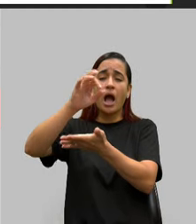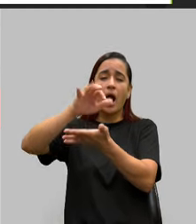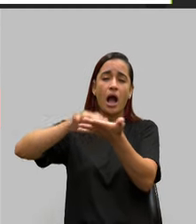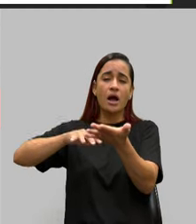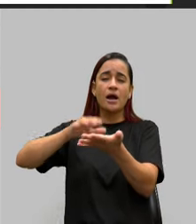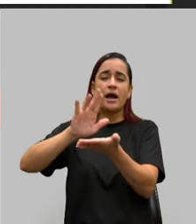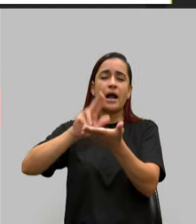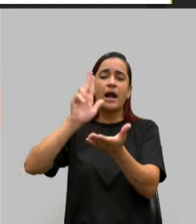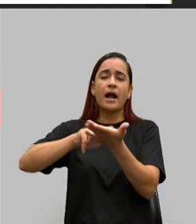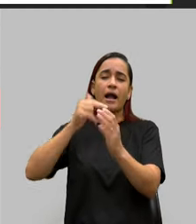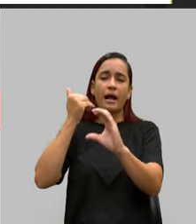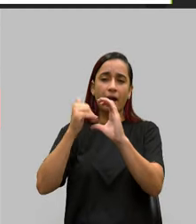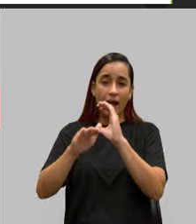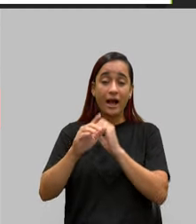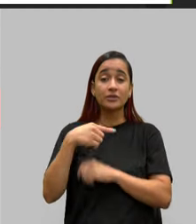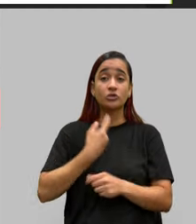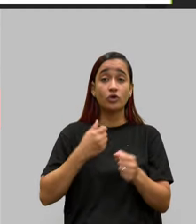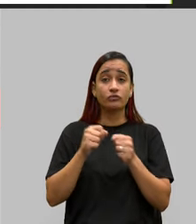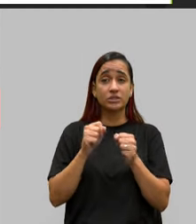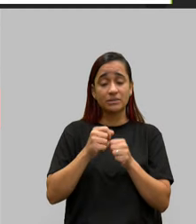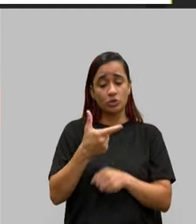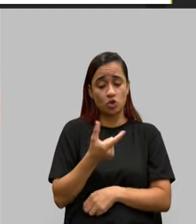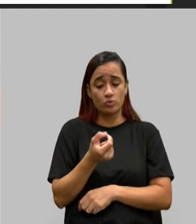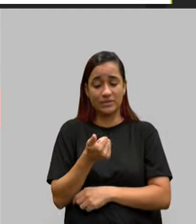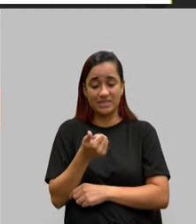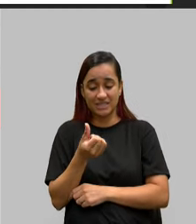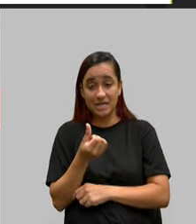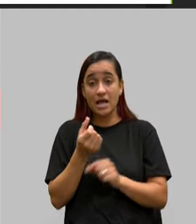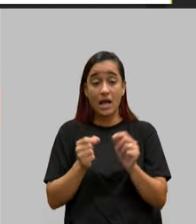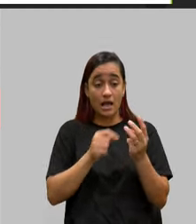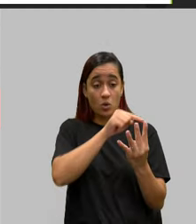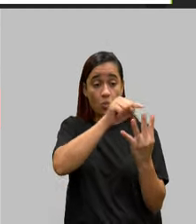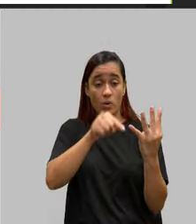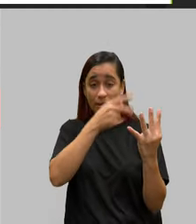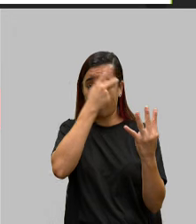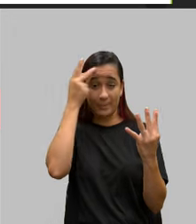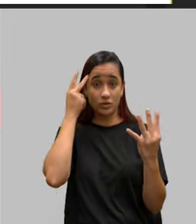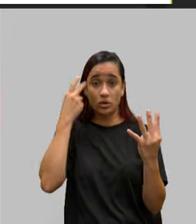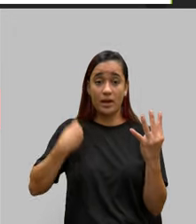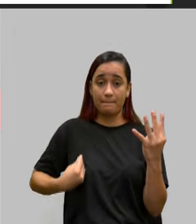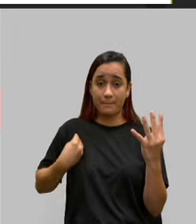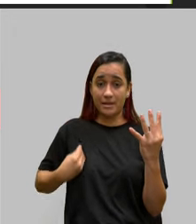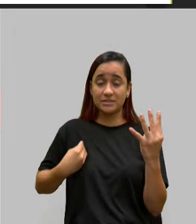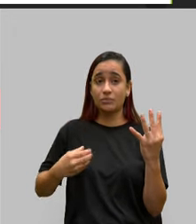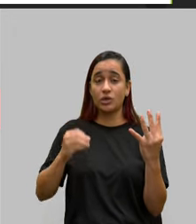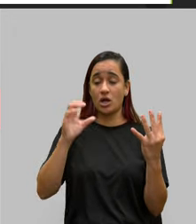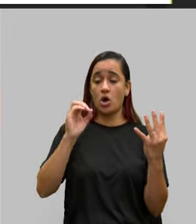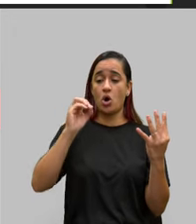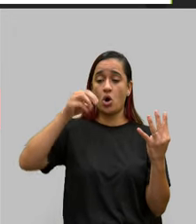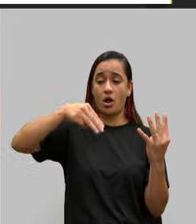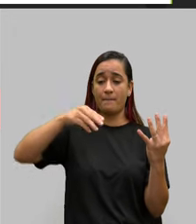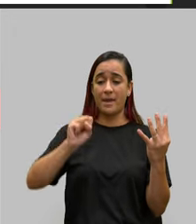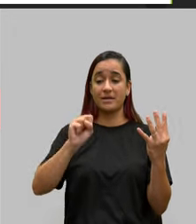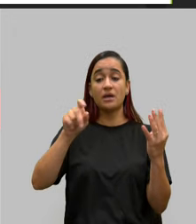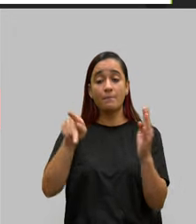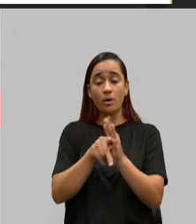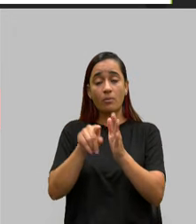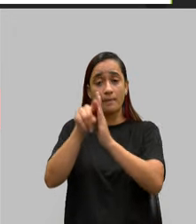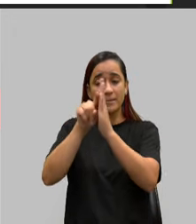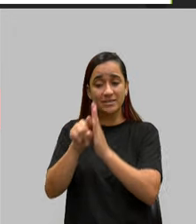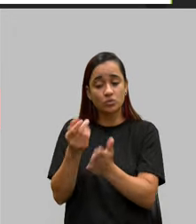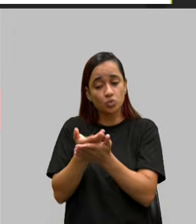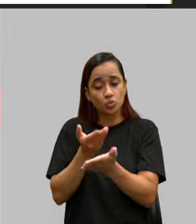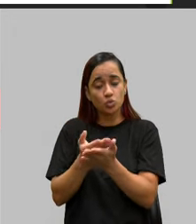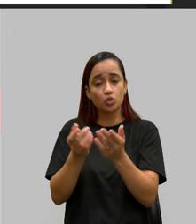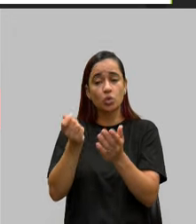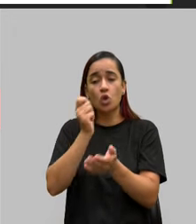para aqueles quatro pessoas ali que compõe o comitê de expert da Organização Mundial de saúde pro estudo de drogas